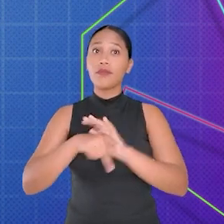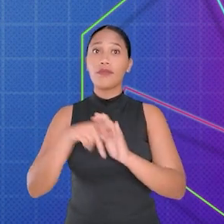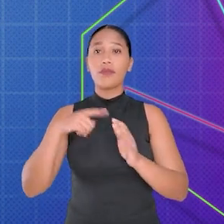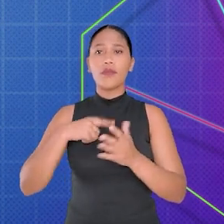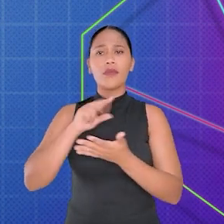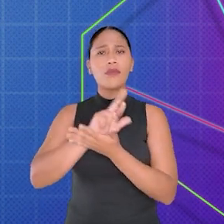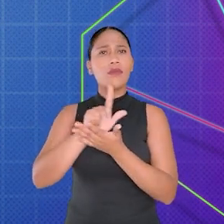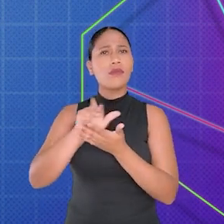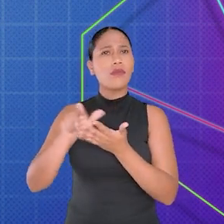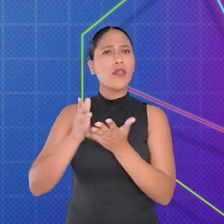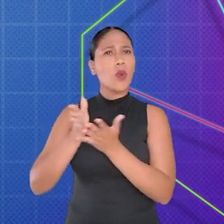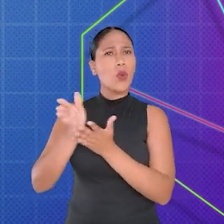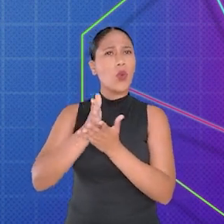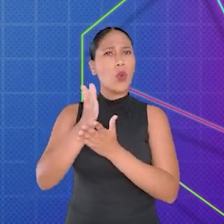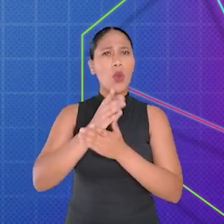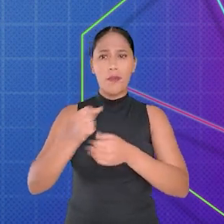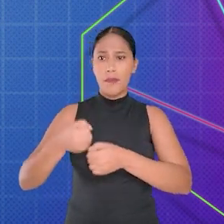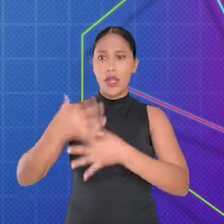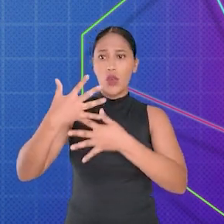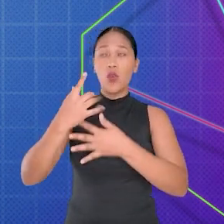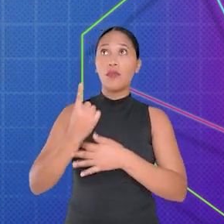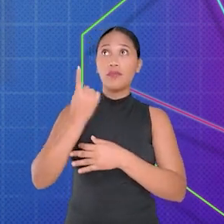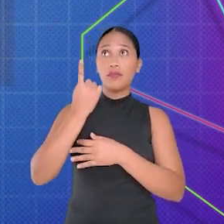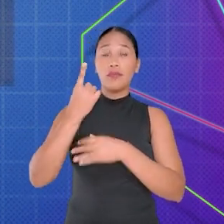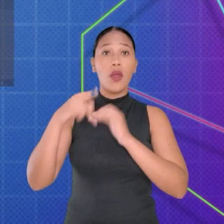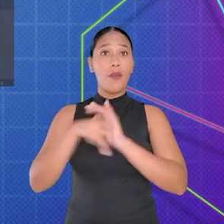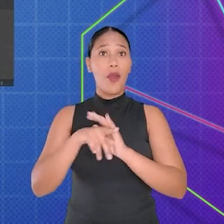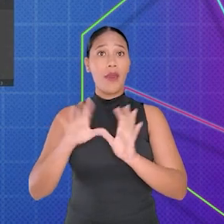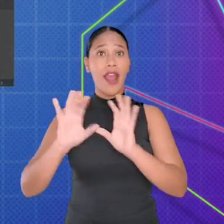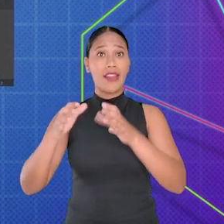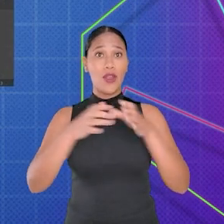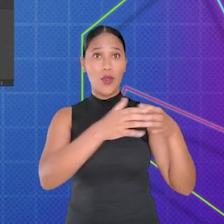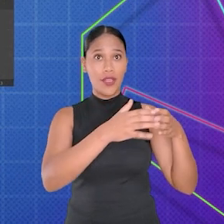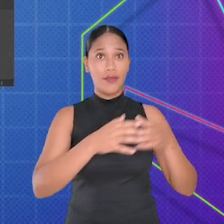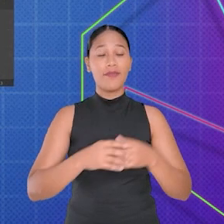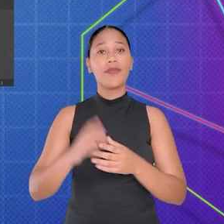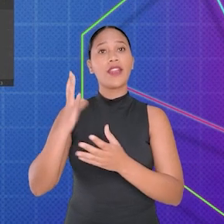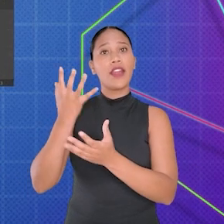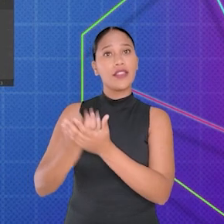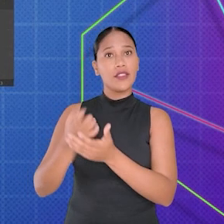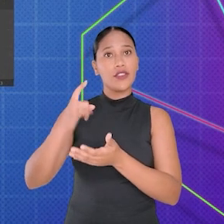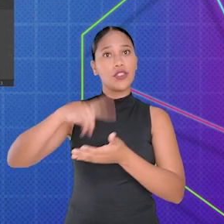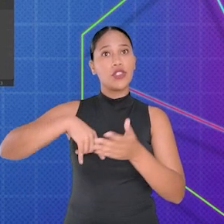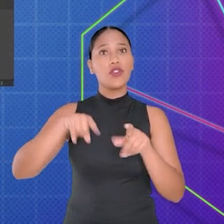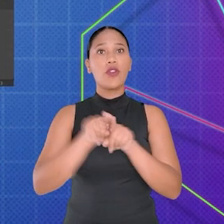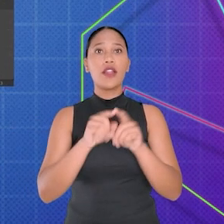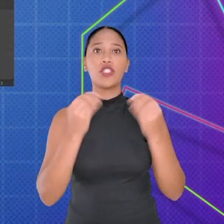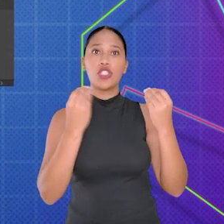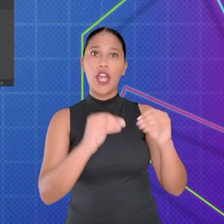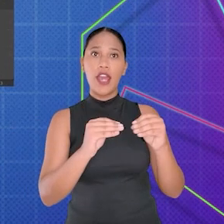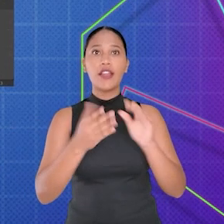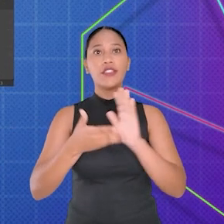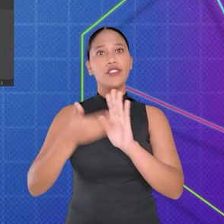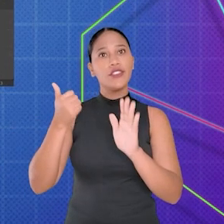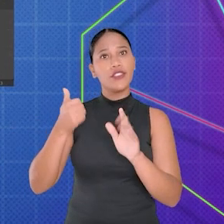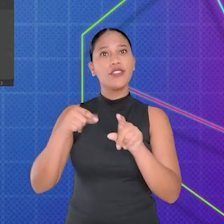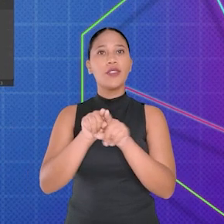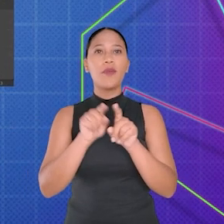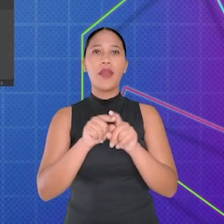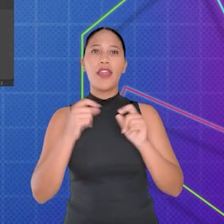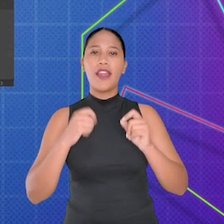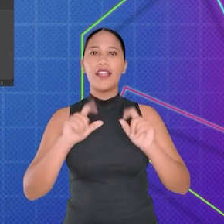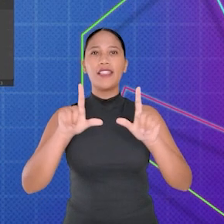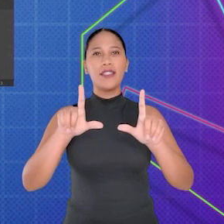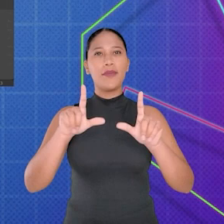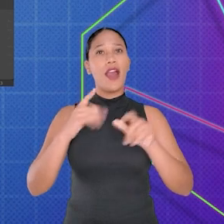diversos recursos do Blender através do menu suspenso organizado por categoria, como arquivo, editar, adicionar, objeto, modo